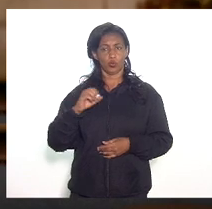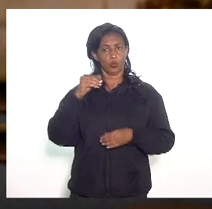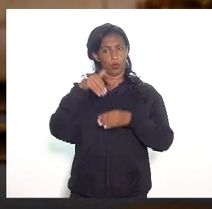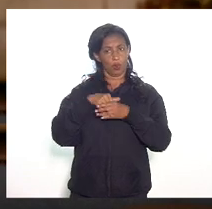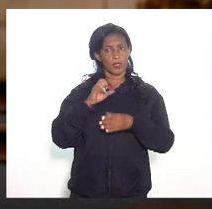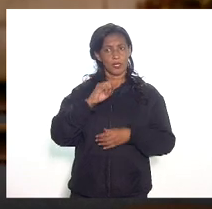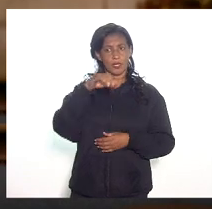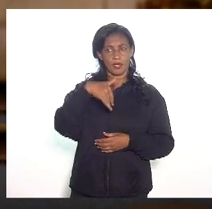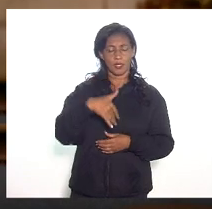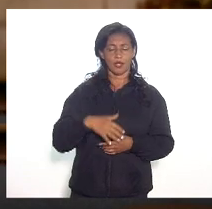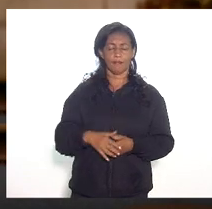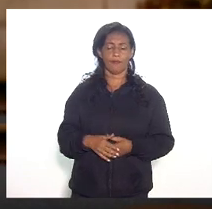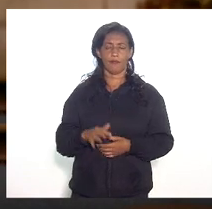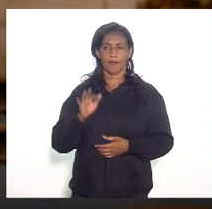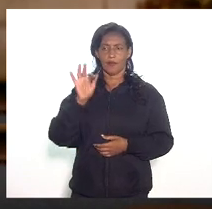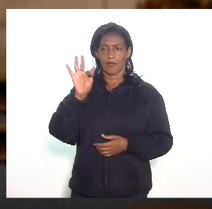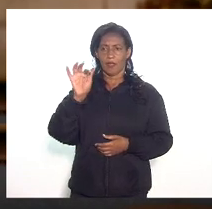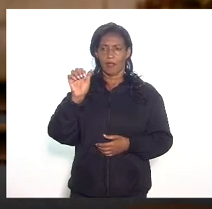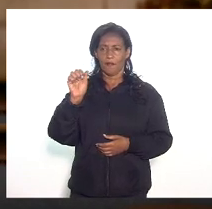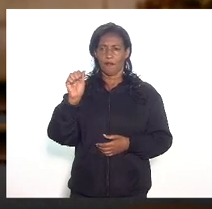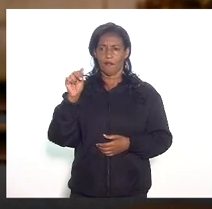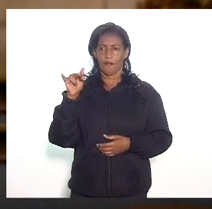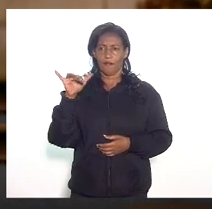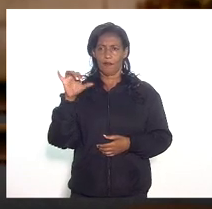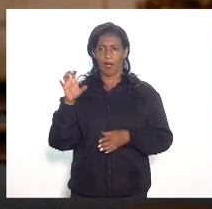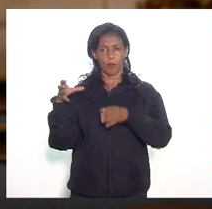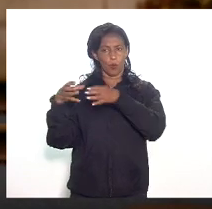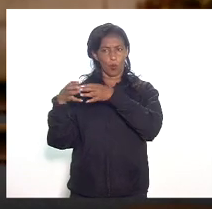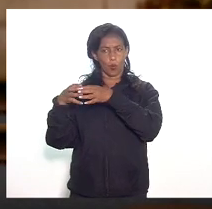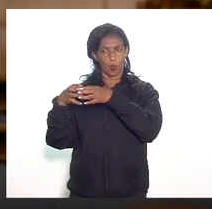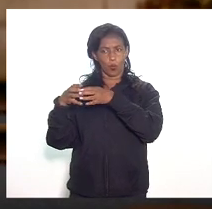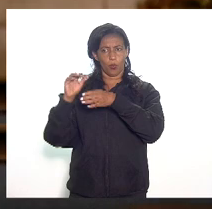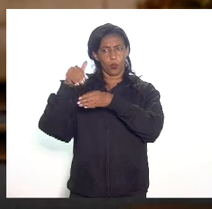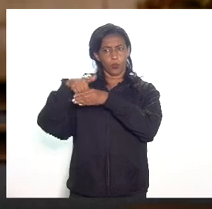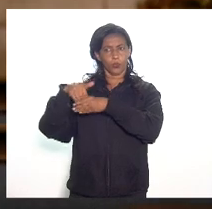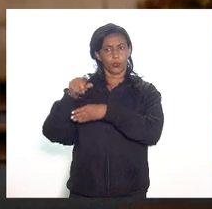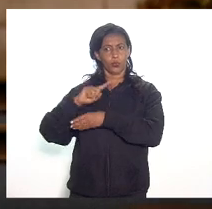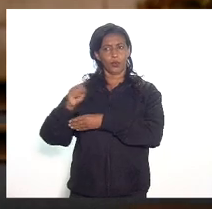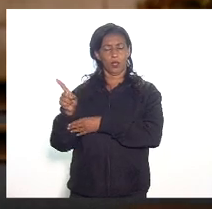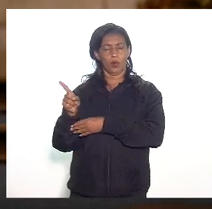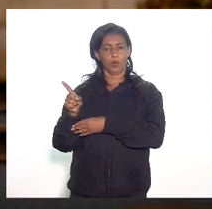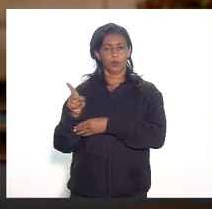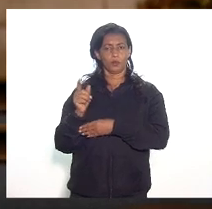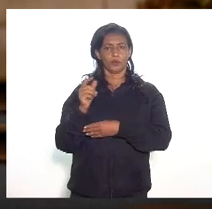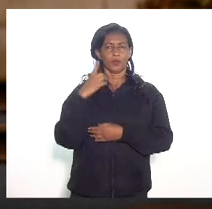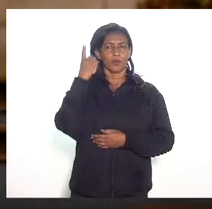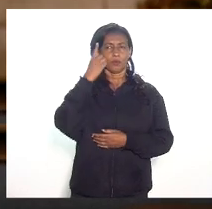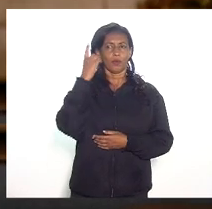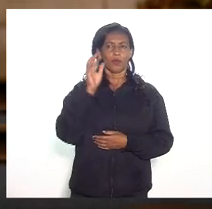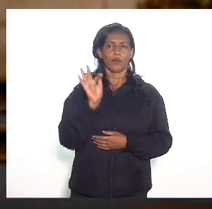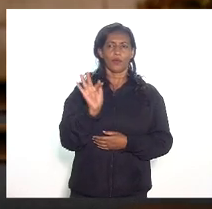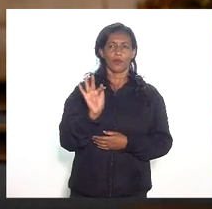deputado Fábio Silva votou no grupo não deputado Felipe Soares